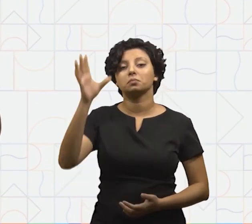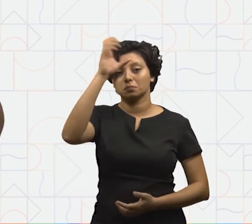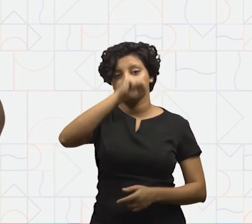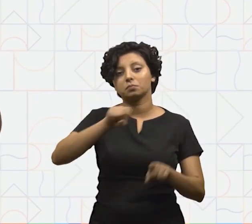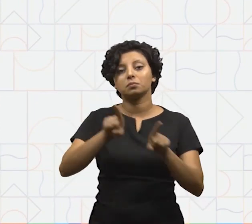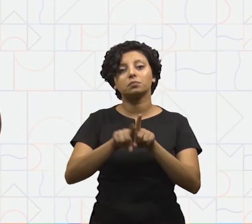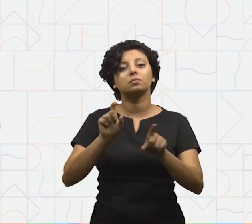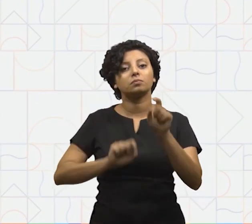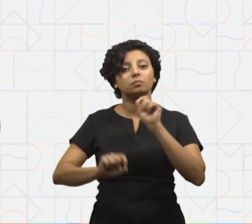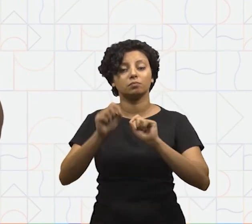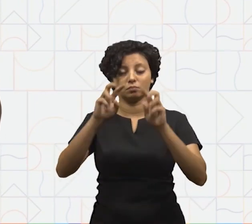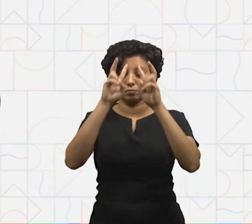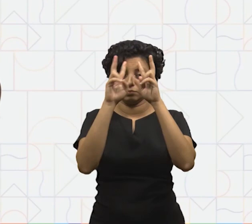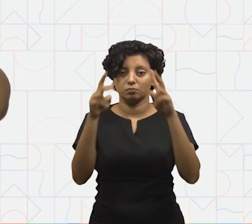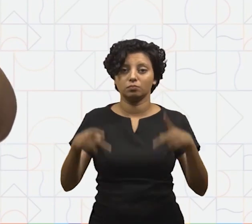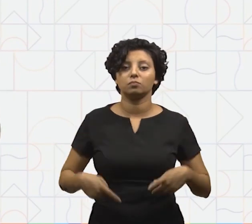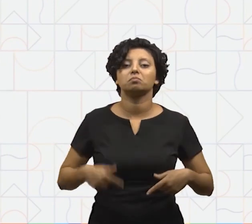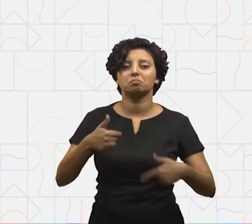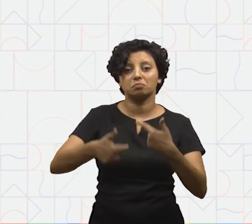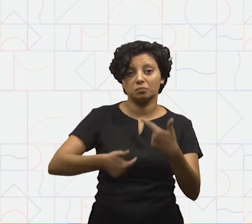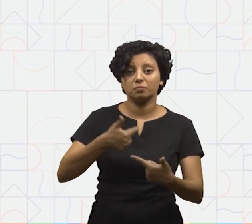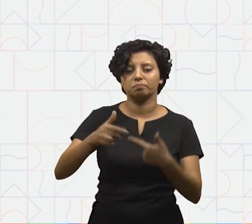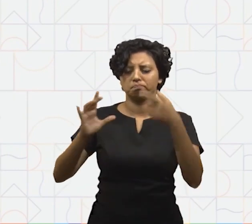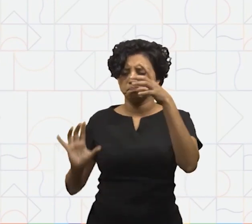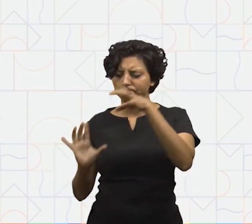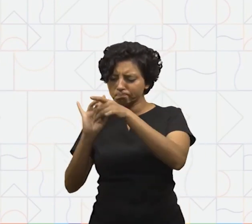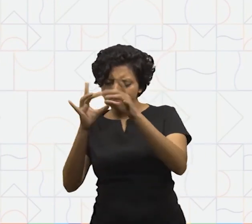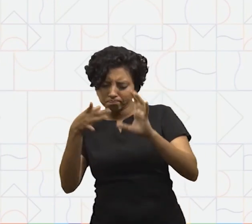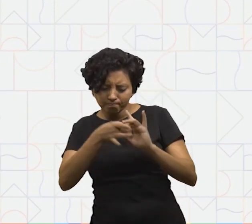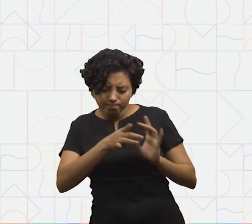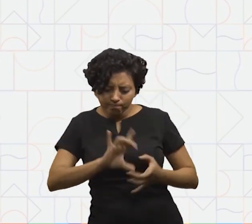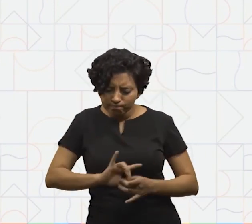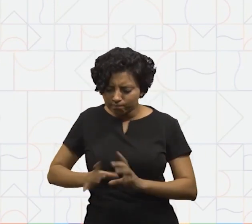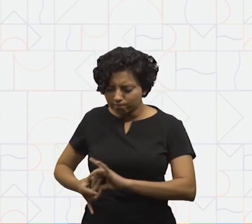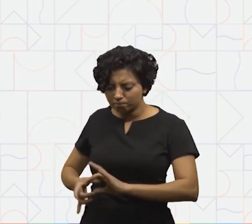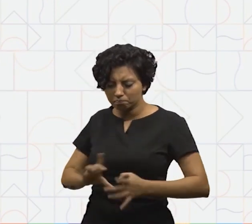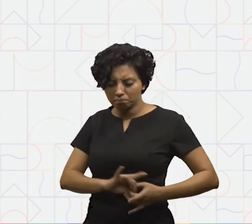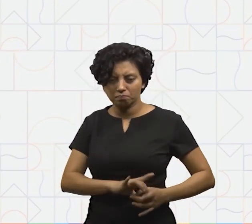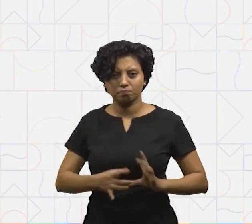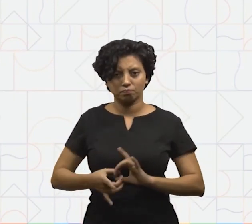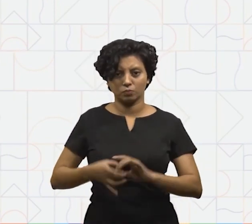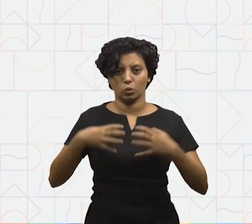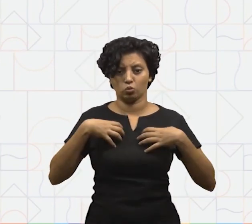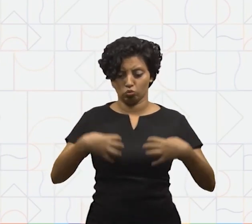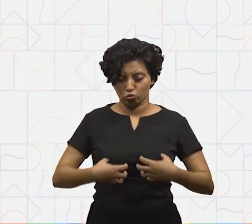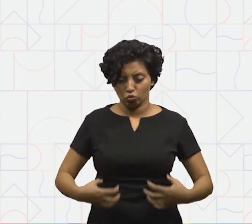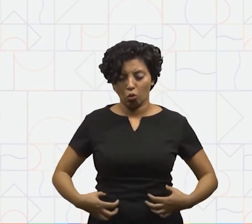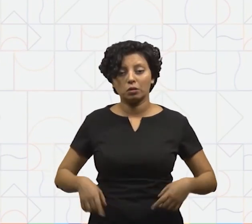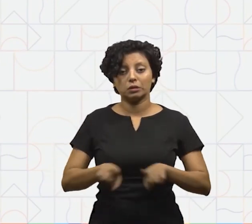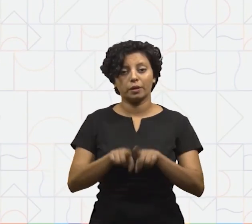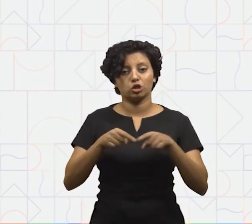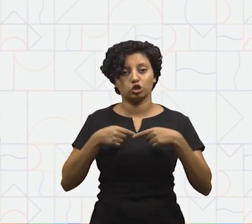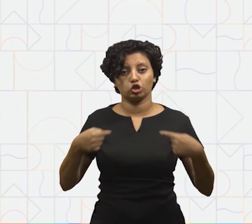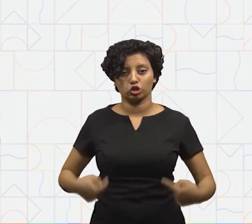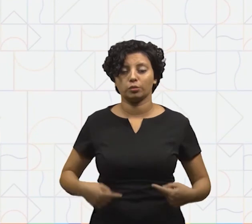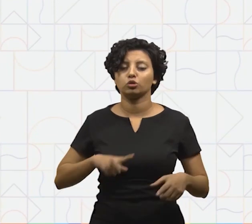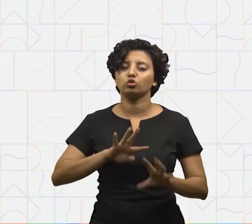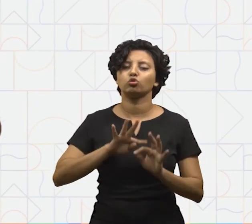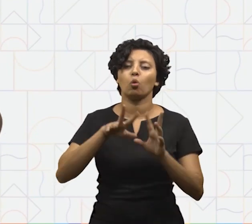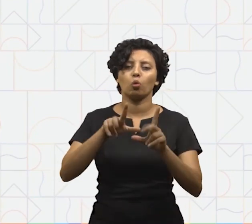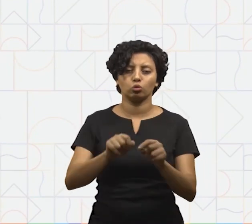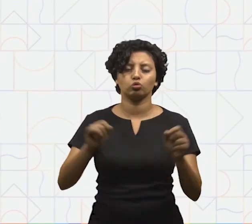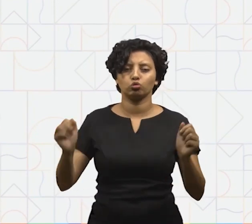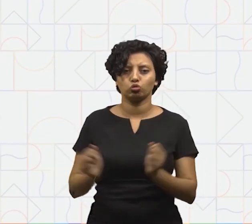Aprendemos que o corpo trabalha de maneira integrada, juntinha. Os órgãos e sistemas do corpo funcionam em